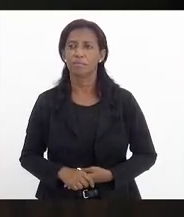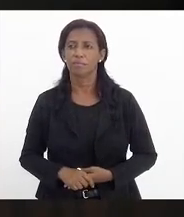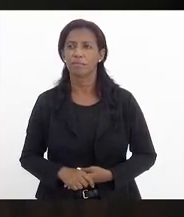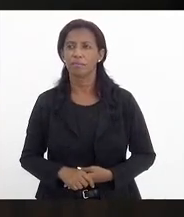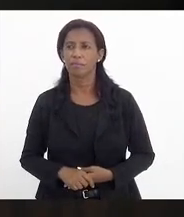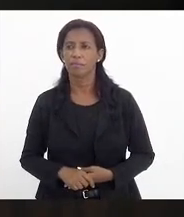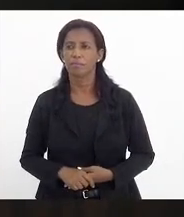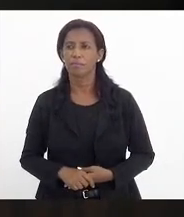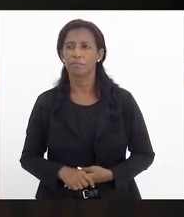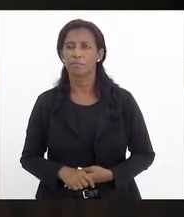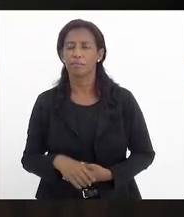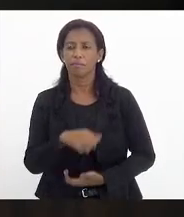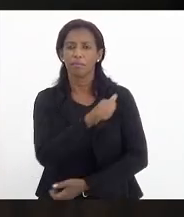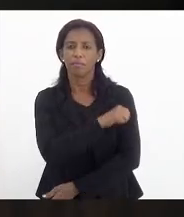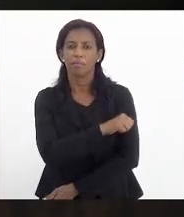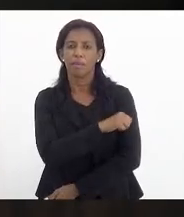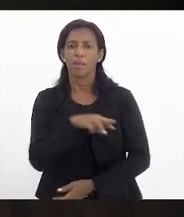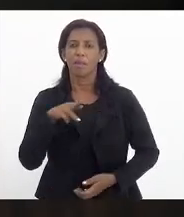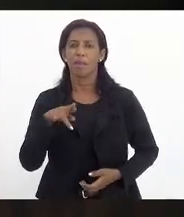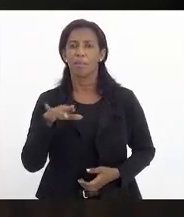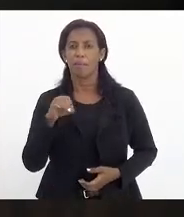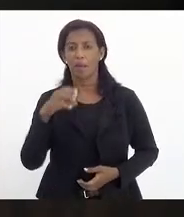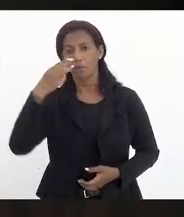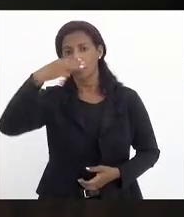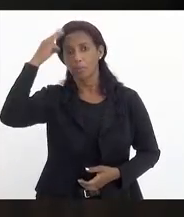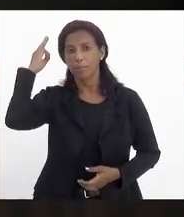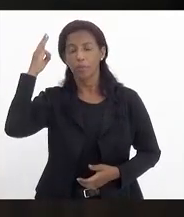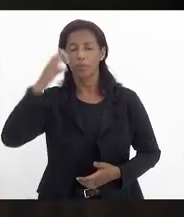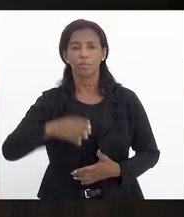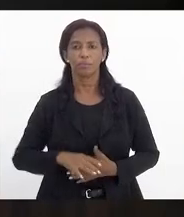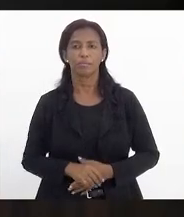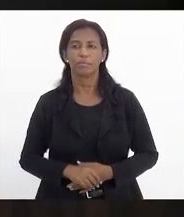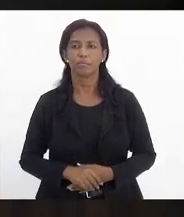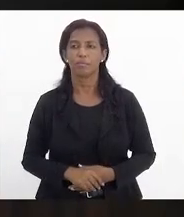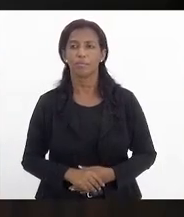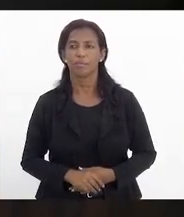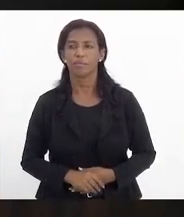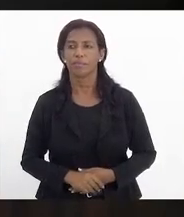Aí eu vou escrever enfermeira e Márcio Pacheco.